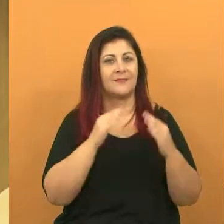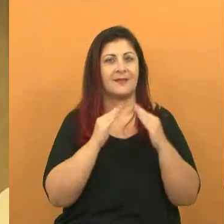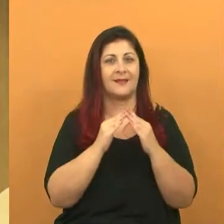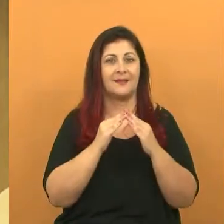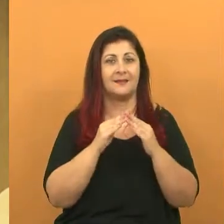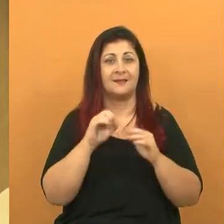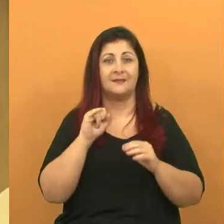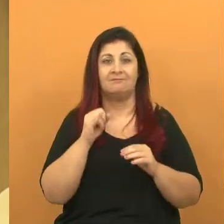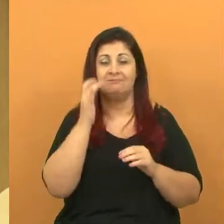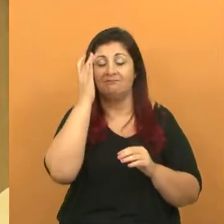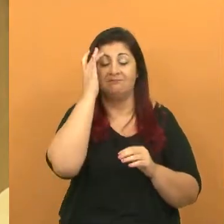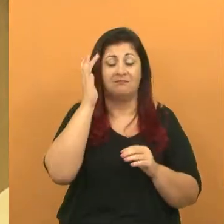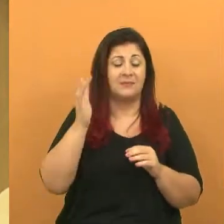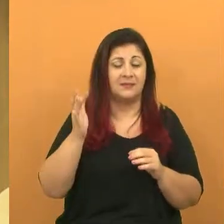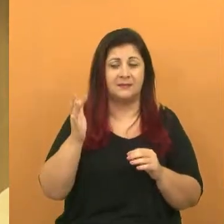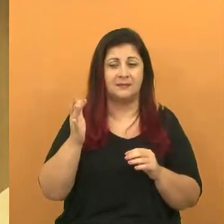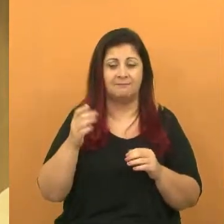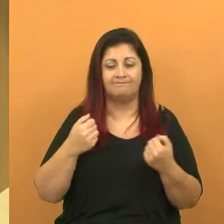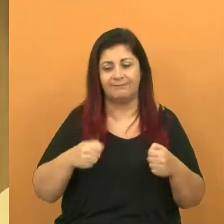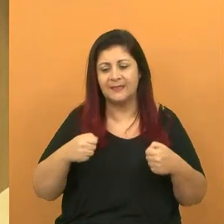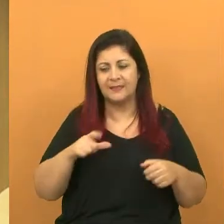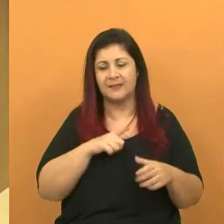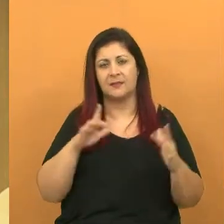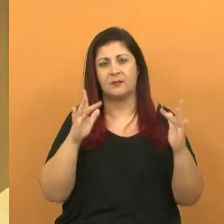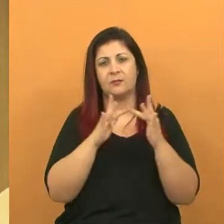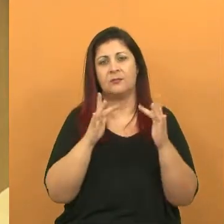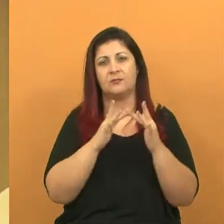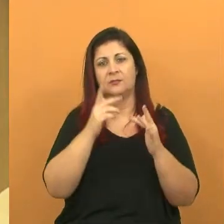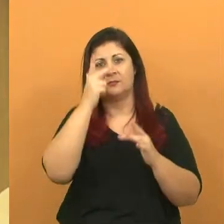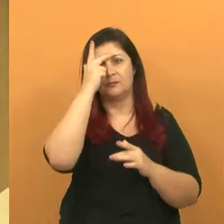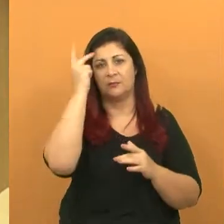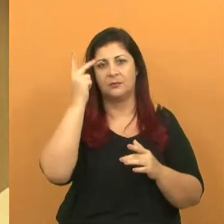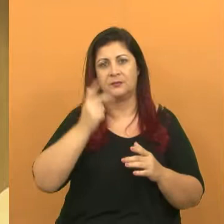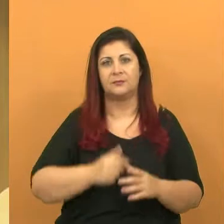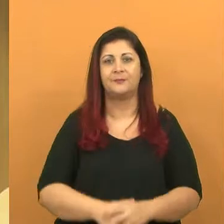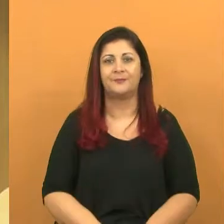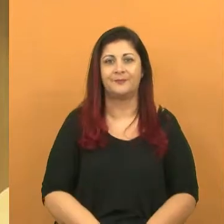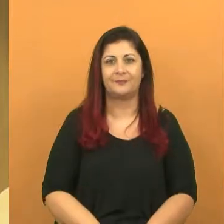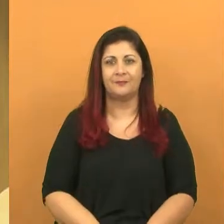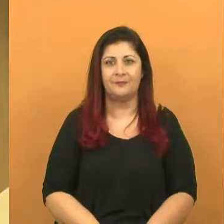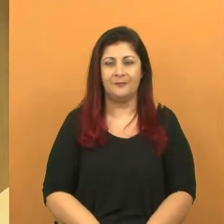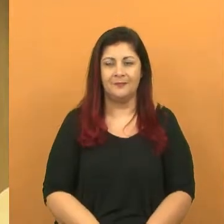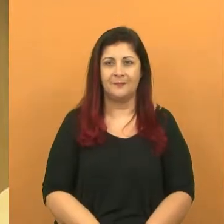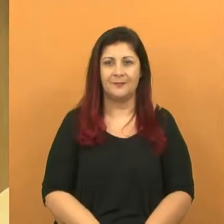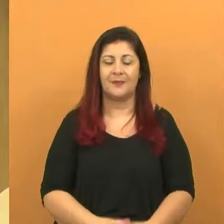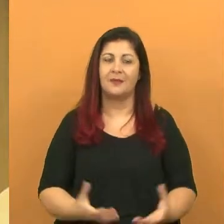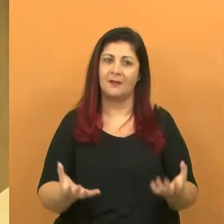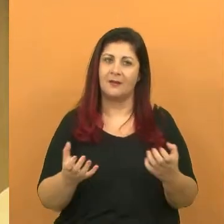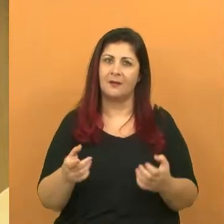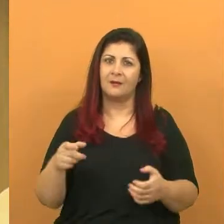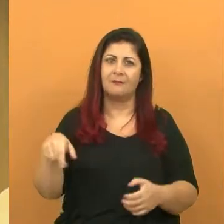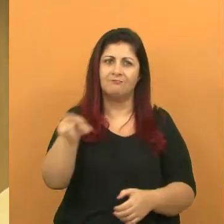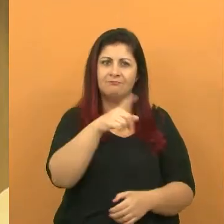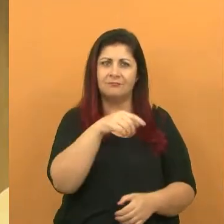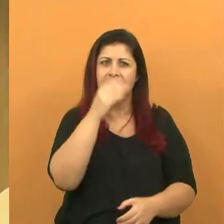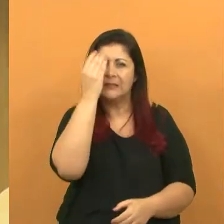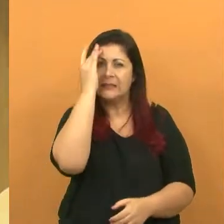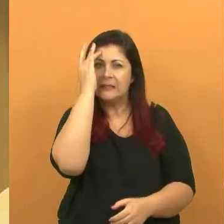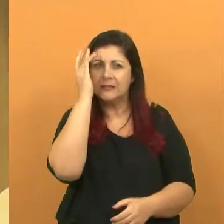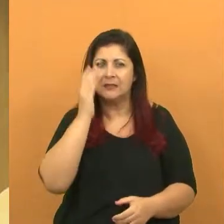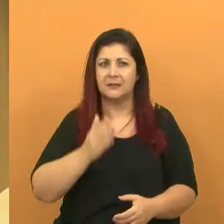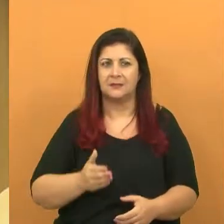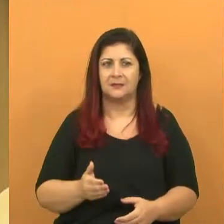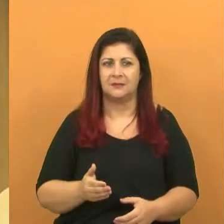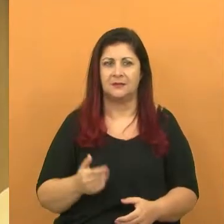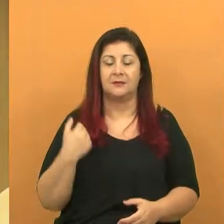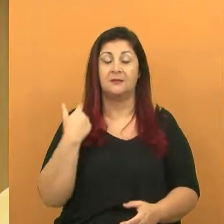pensar em ter contato com pessoas. Então, aqui está a apresentação do projeto. Eu espero que vocês tenham entendimento